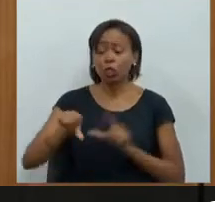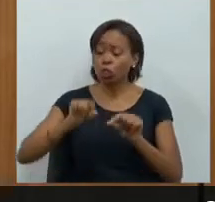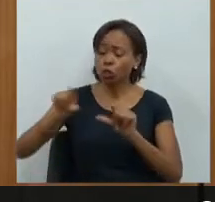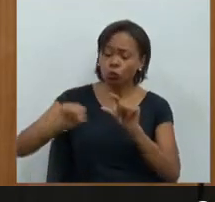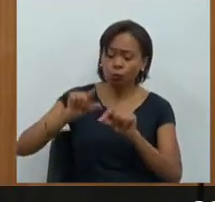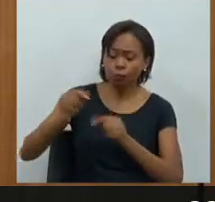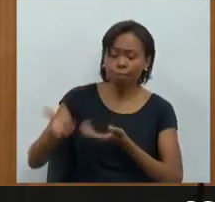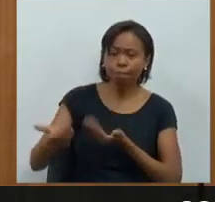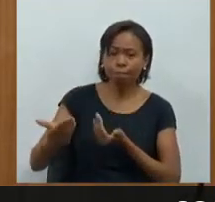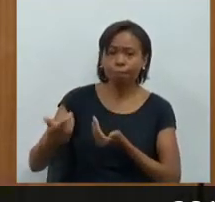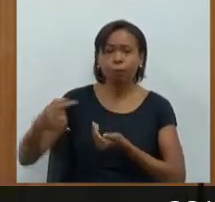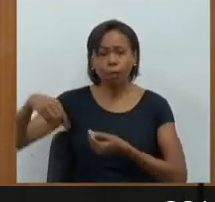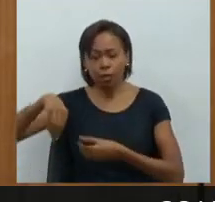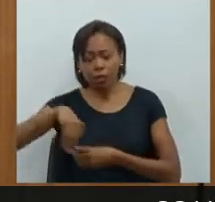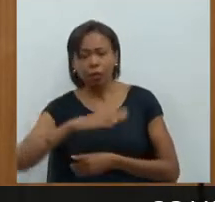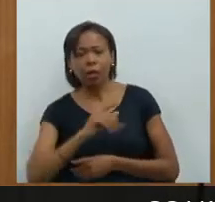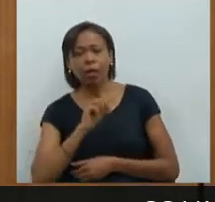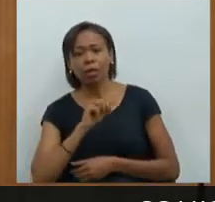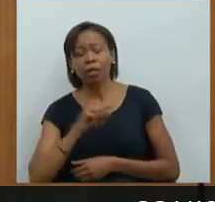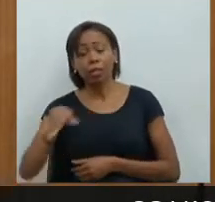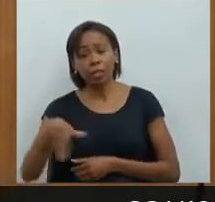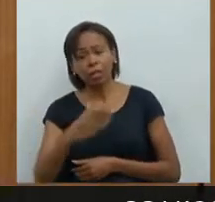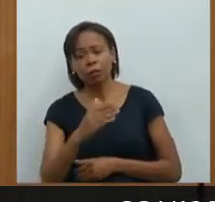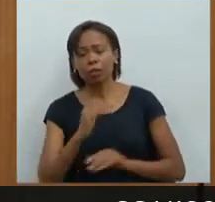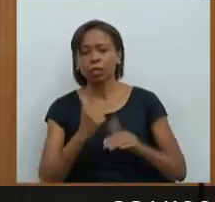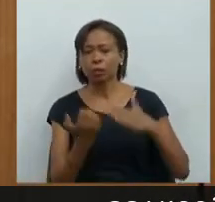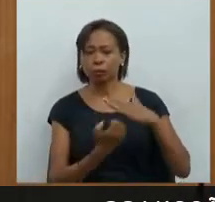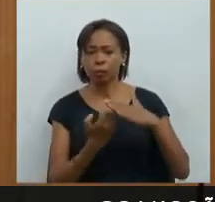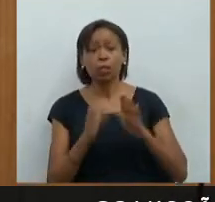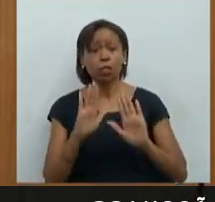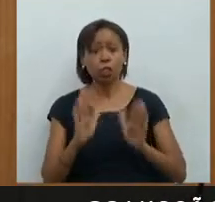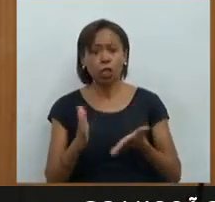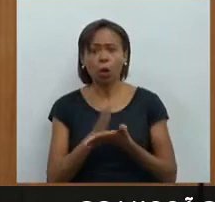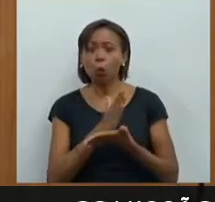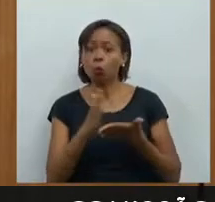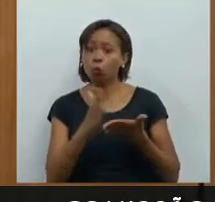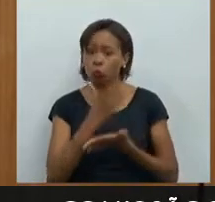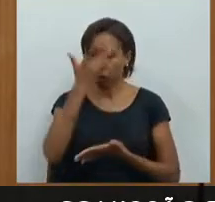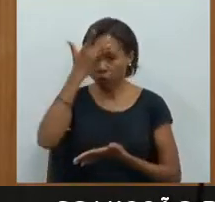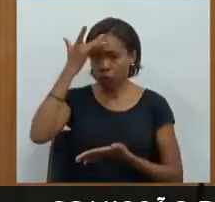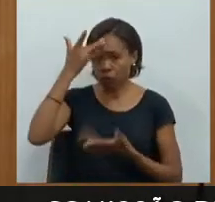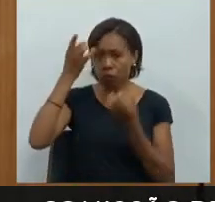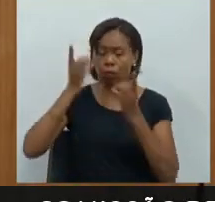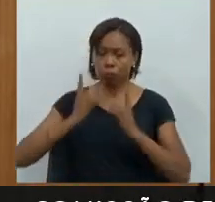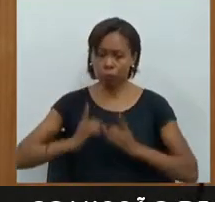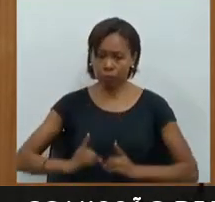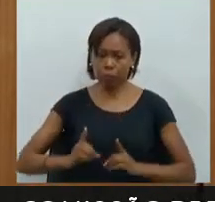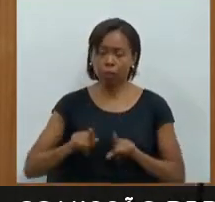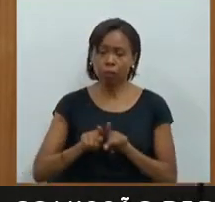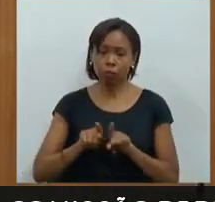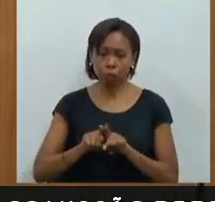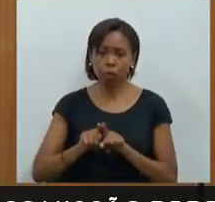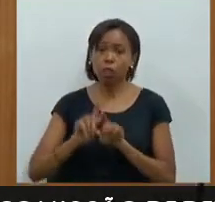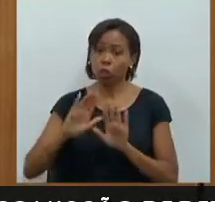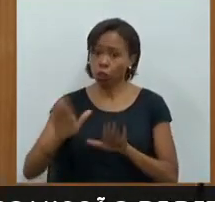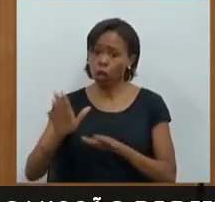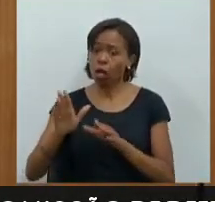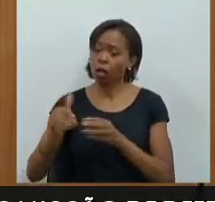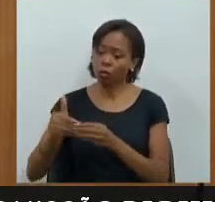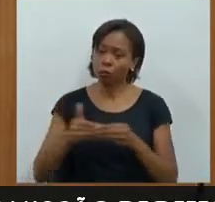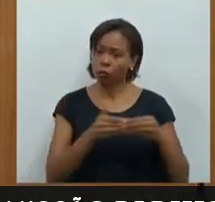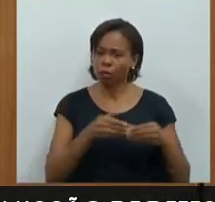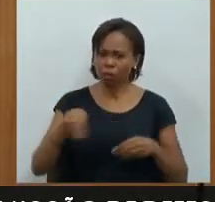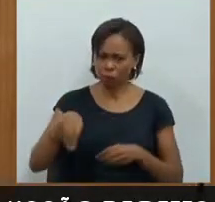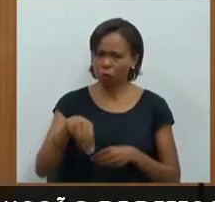encaminhar a essas empresas. Já encaminhamos alguns com necessidades especiais, só não encaminhamos